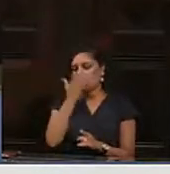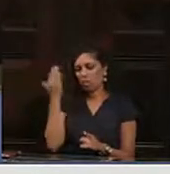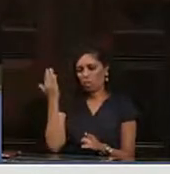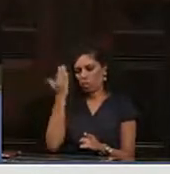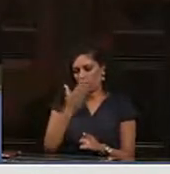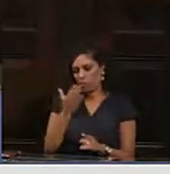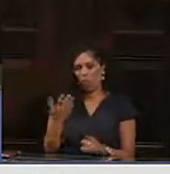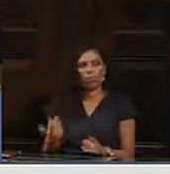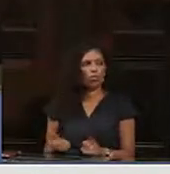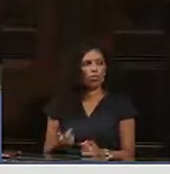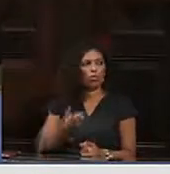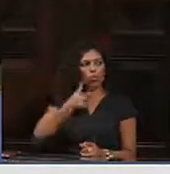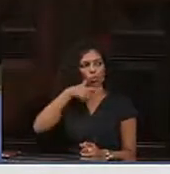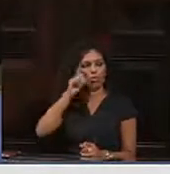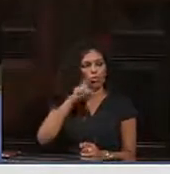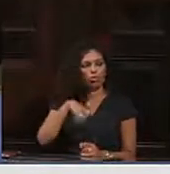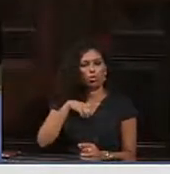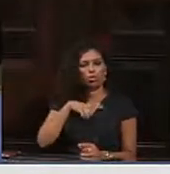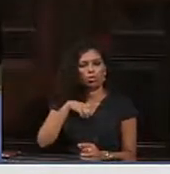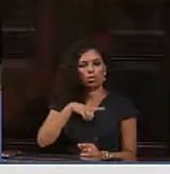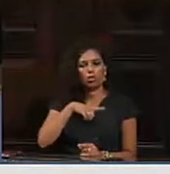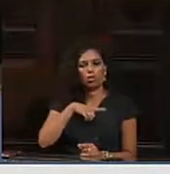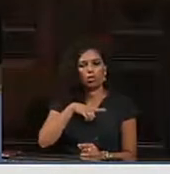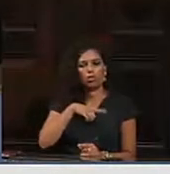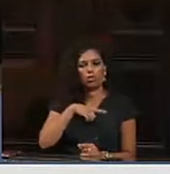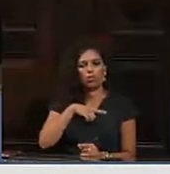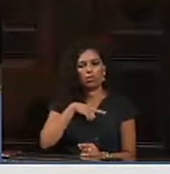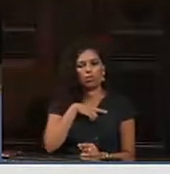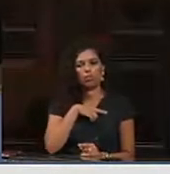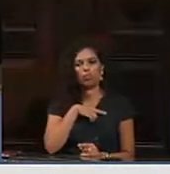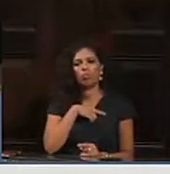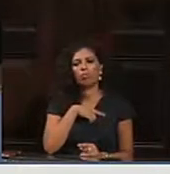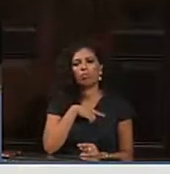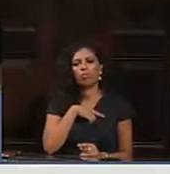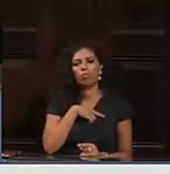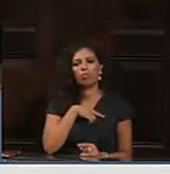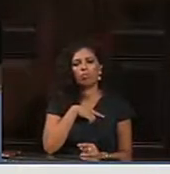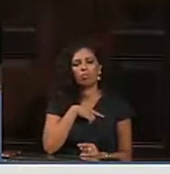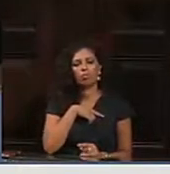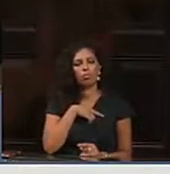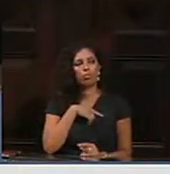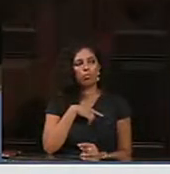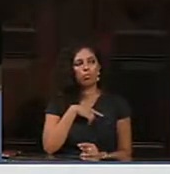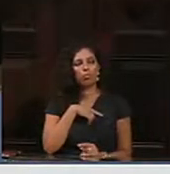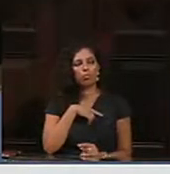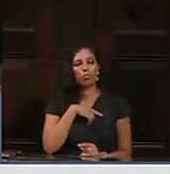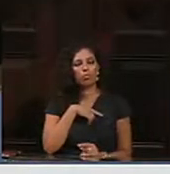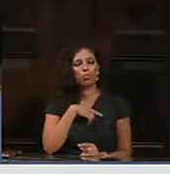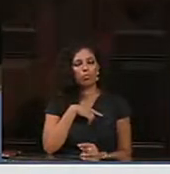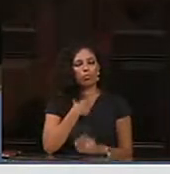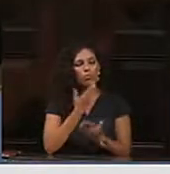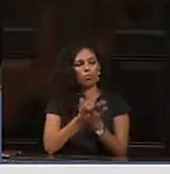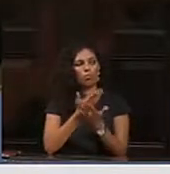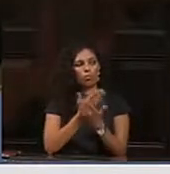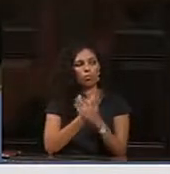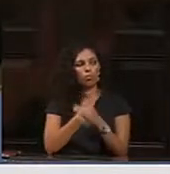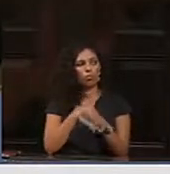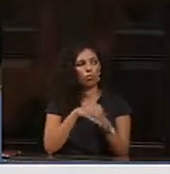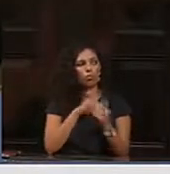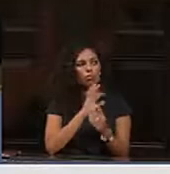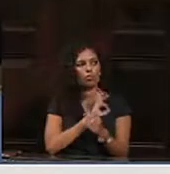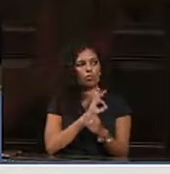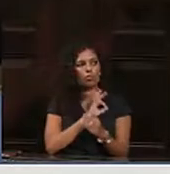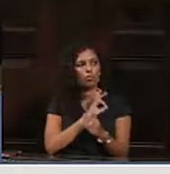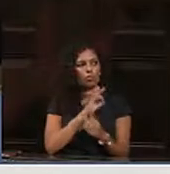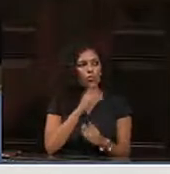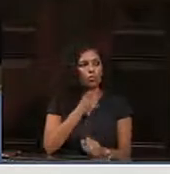se eu não me engano, foi ontem, acho que o Coronel Salema participou no Colégio Militar, no aniversário do Colégio Militar. E para dizer para os professores lá